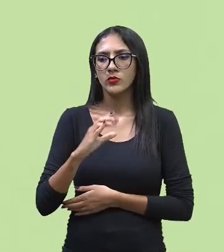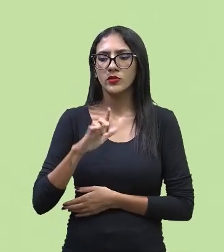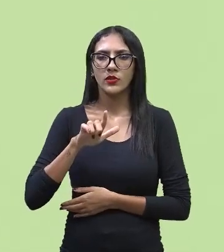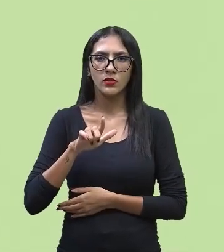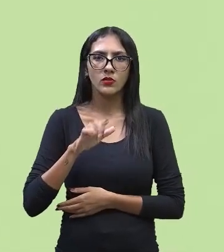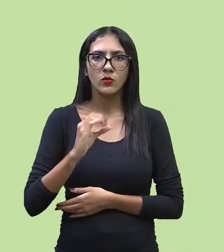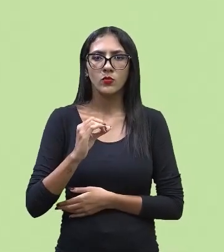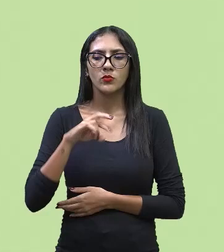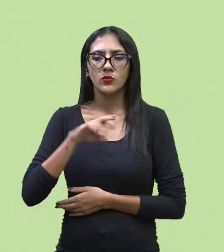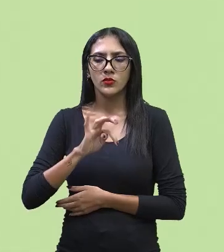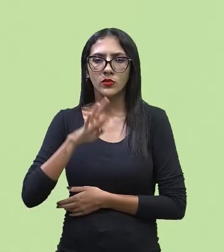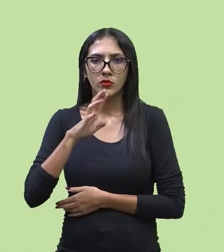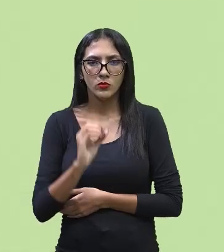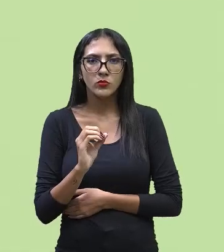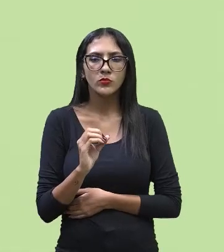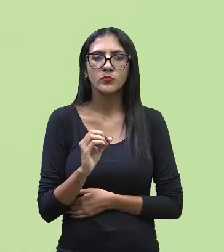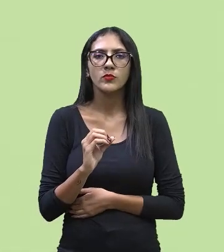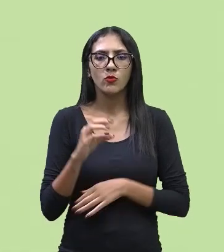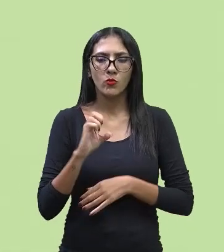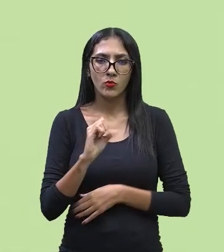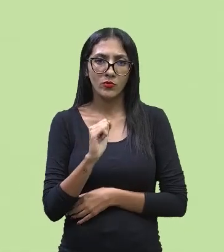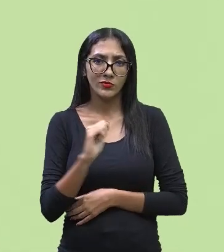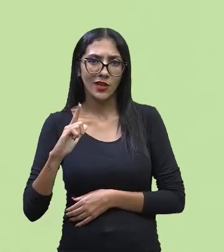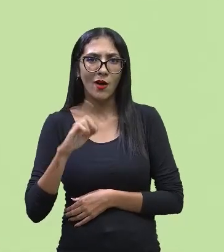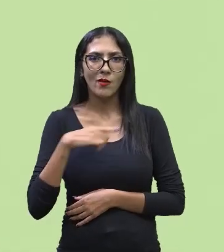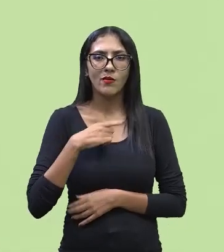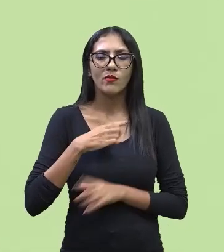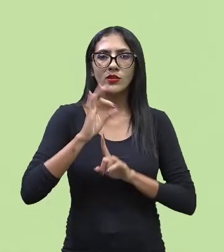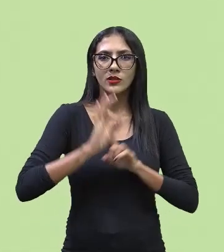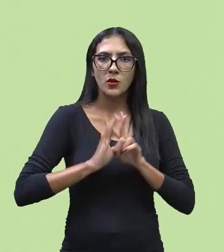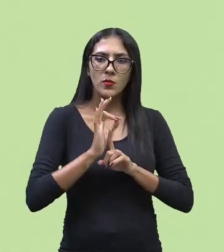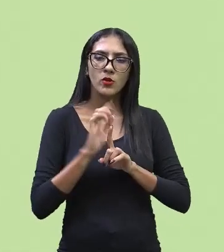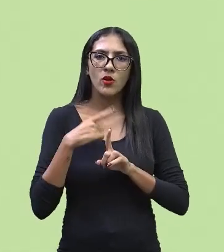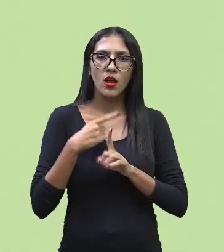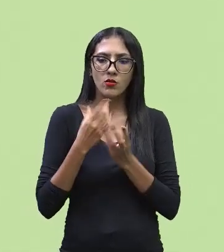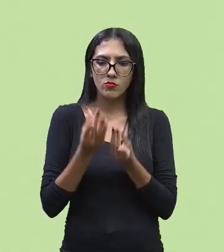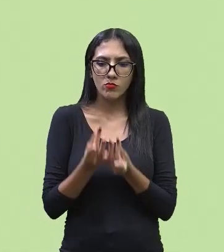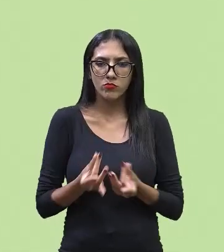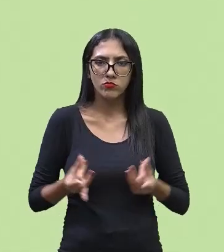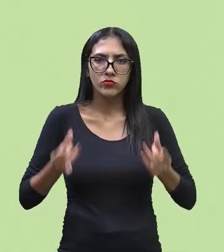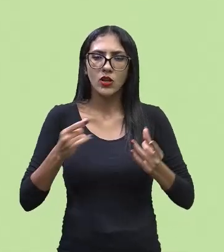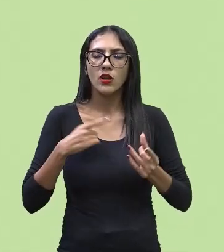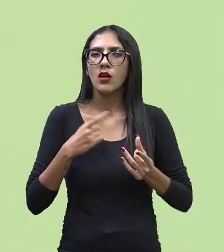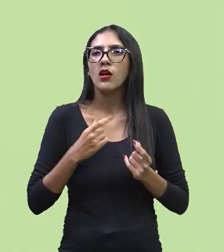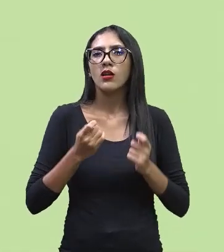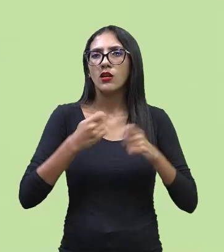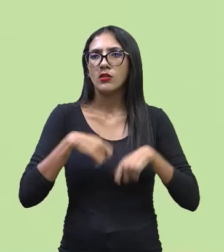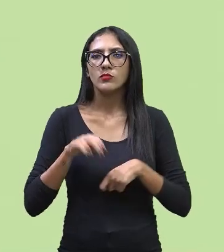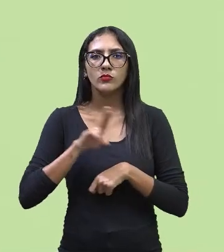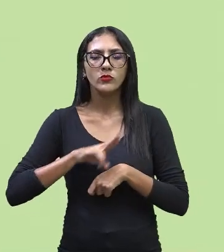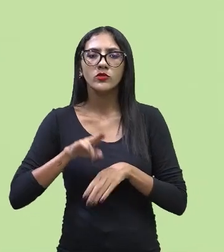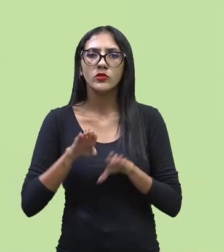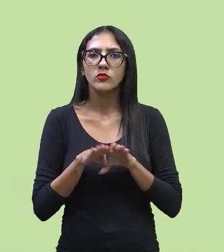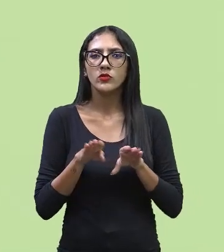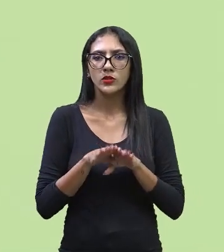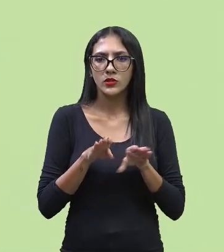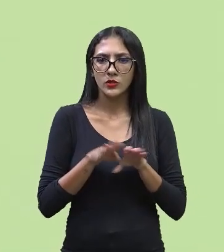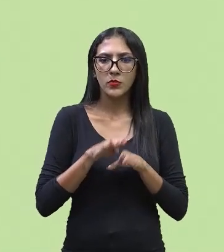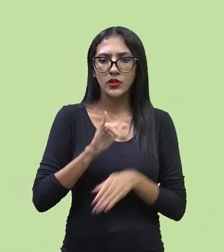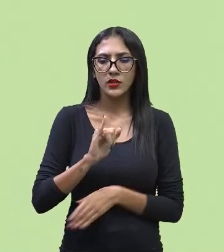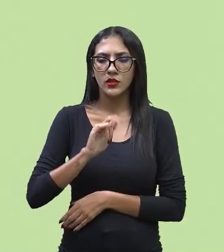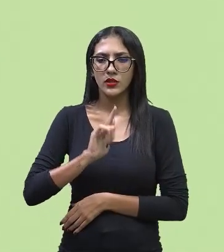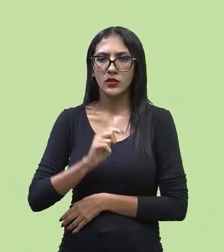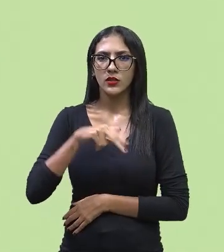sódio, nessa temperatura, né, 808 graus, ele fica líquido e aí ele pode passar por uma eletrólise